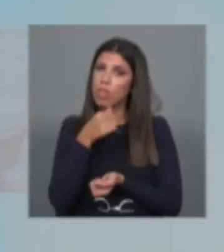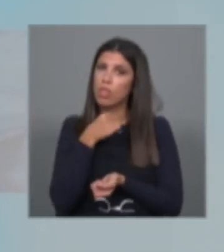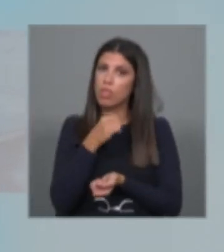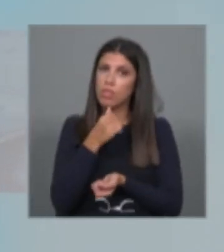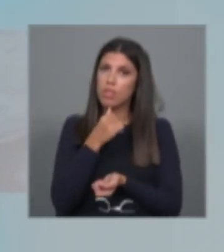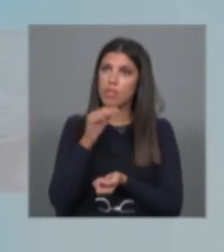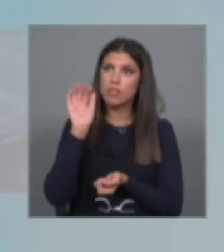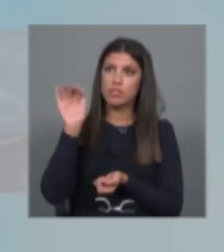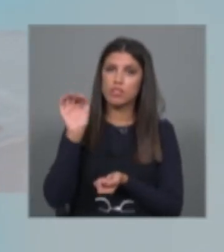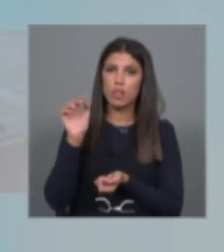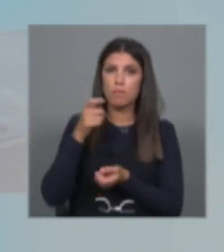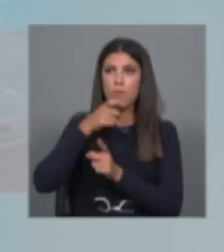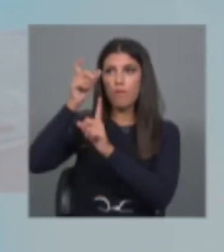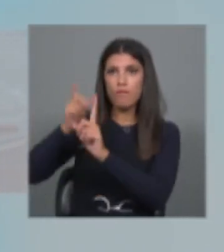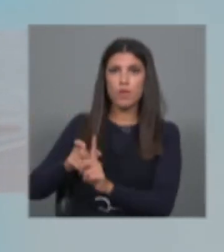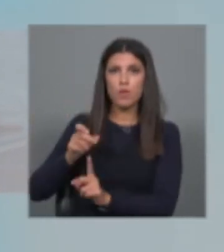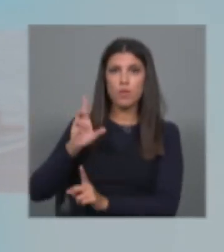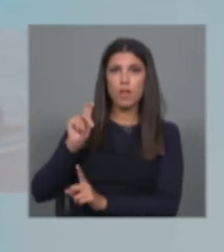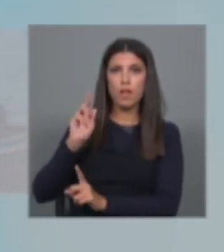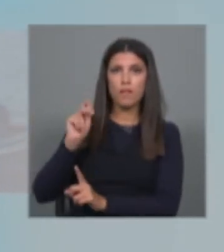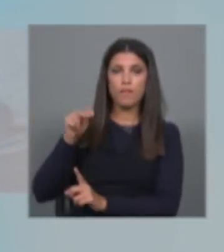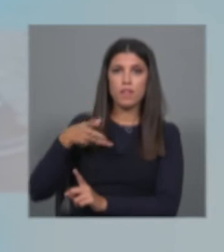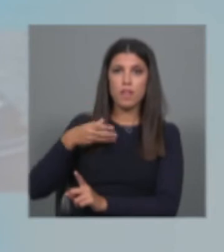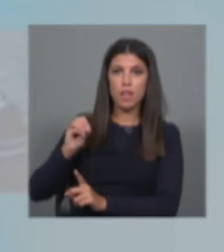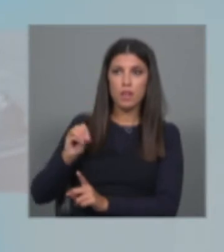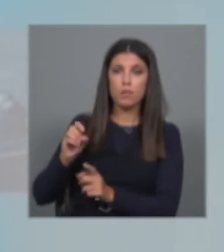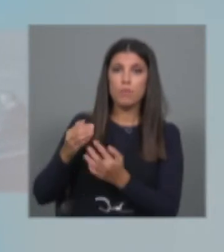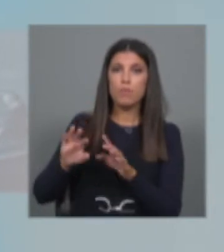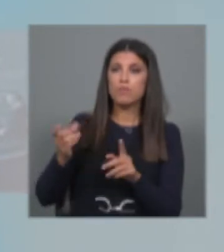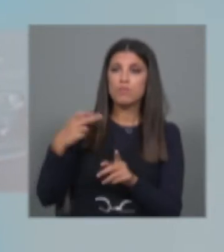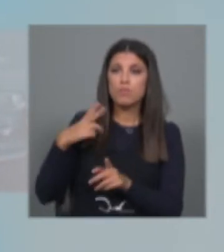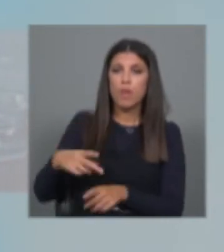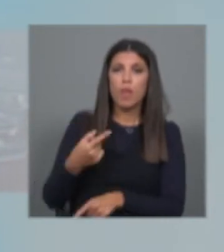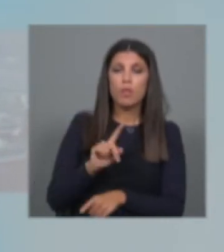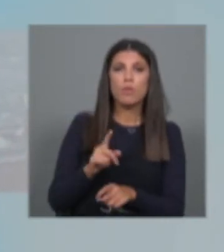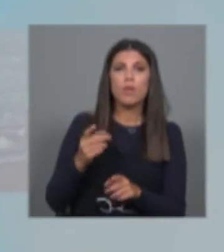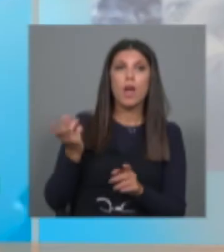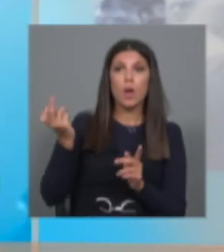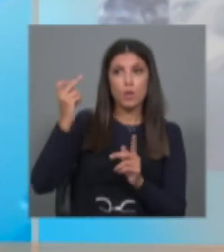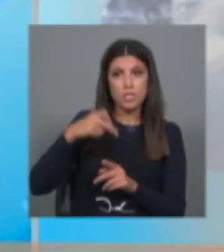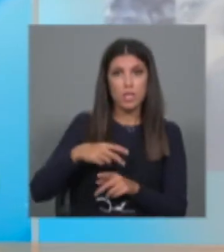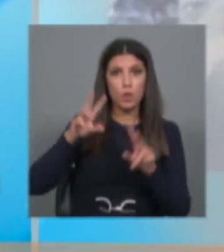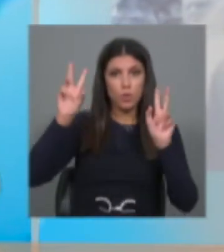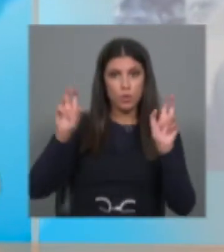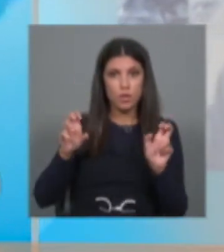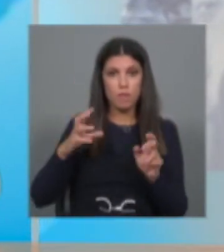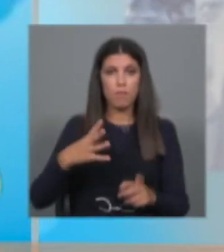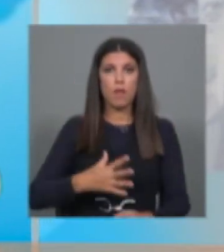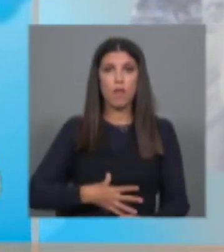e Portugal não. Aconteceu no tema do aborto. Sim, aconteceu no aborto e na